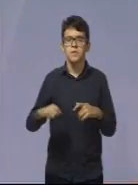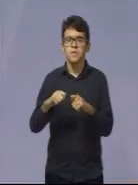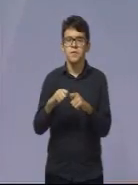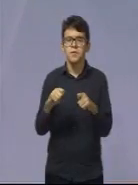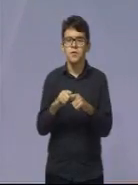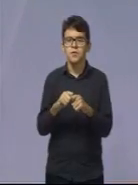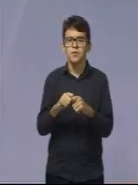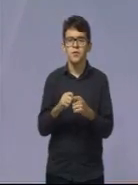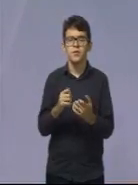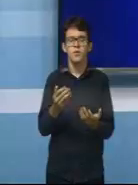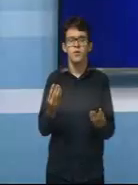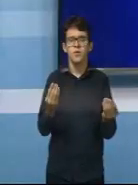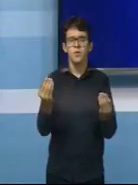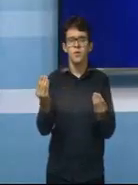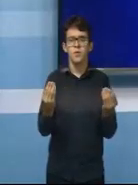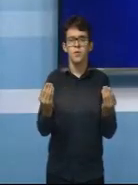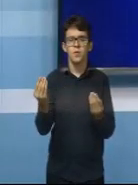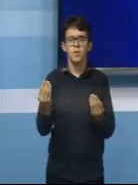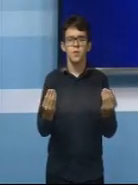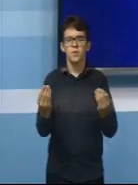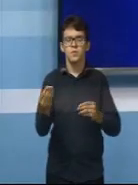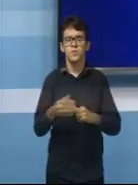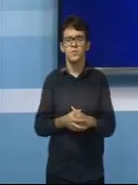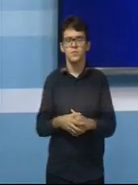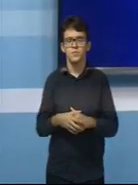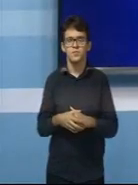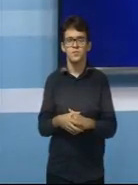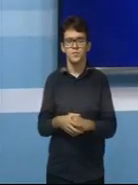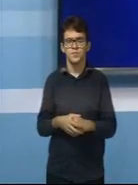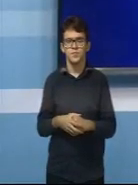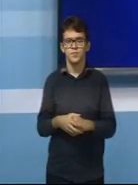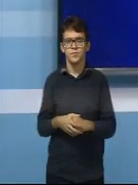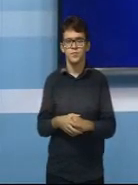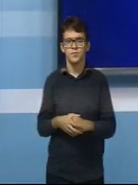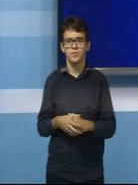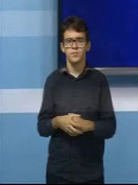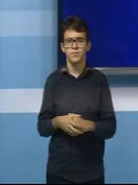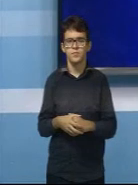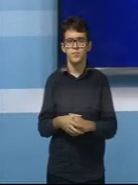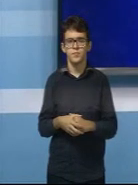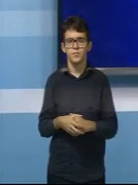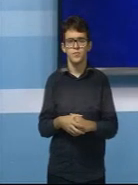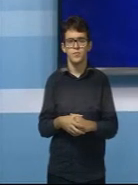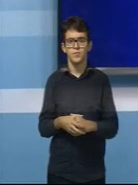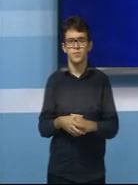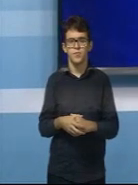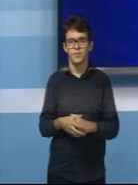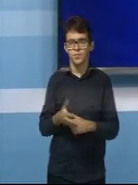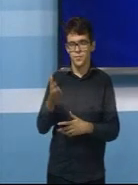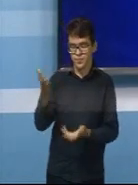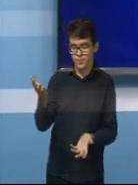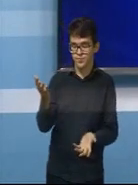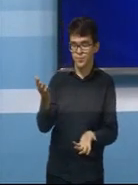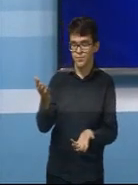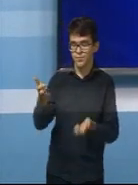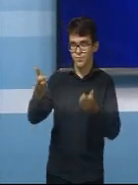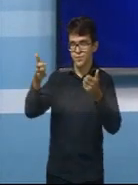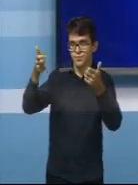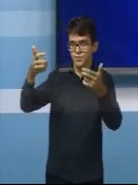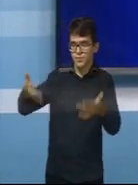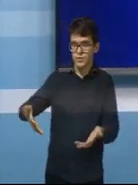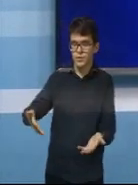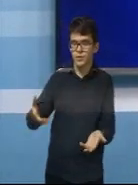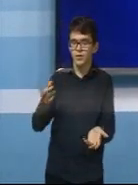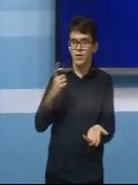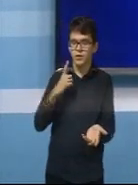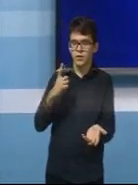80 pessoas? Quando se fala dos Quanto custa isso aí? Os privilégios, para Roberto? passar 3 dias. Professor Roberto, os privilégios que